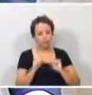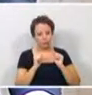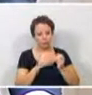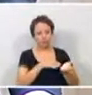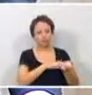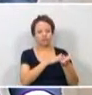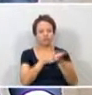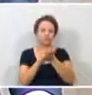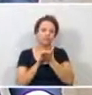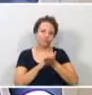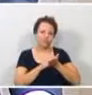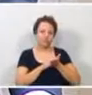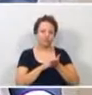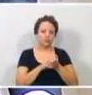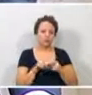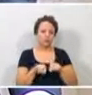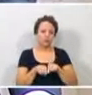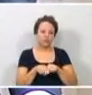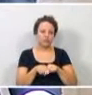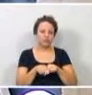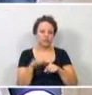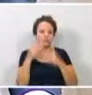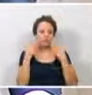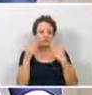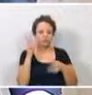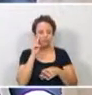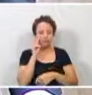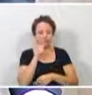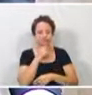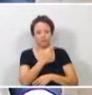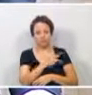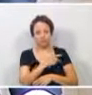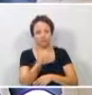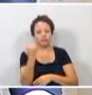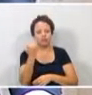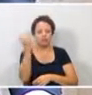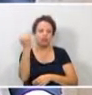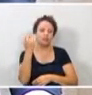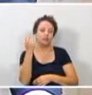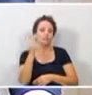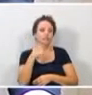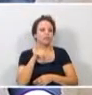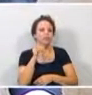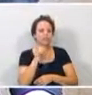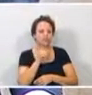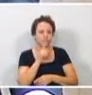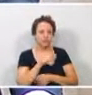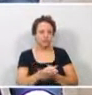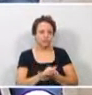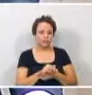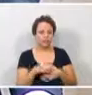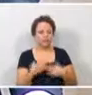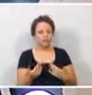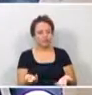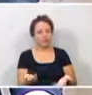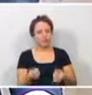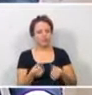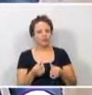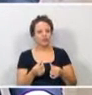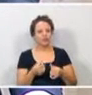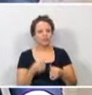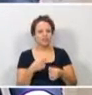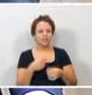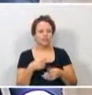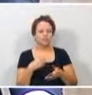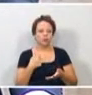cidade, pelo reconhecimento da sua história, de que nós possamos fazer isso. Então, fica aqui o